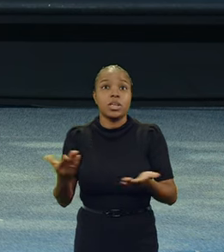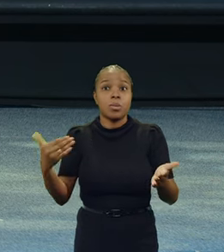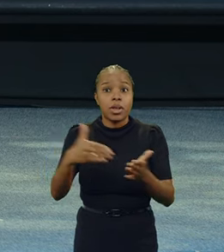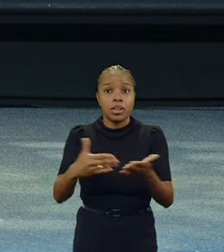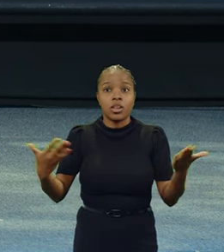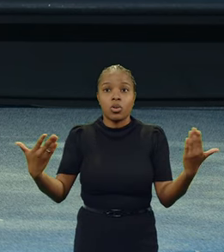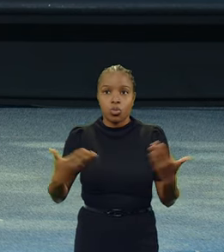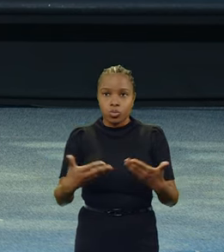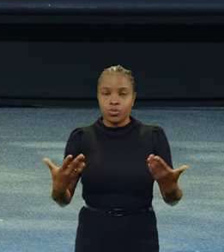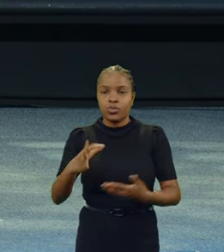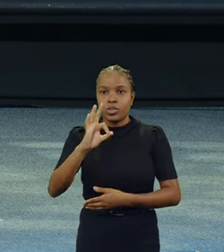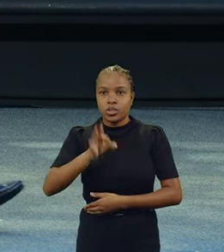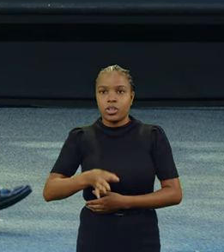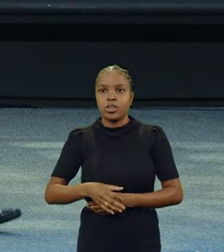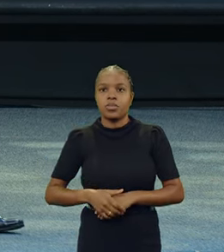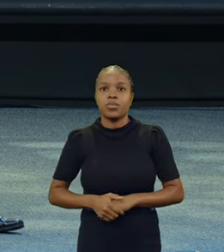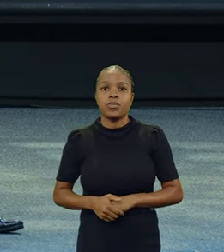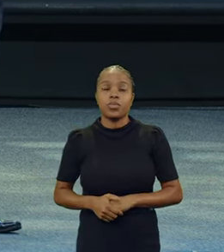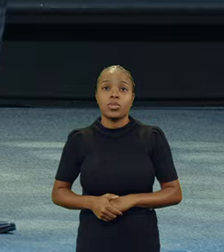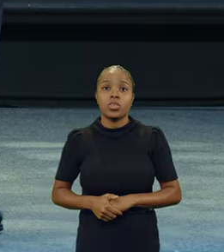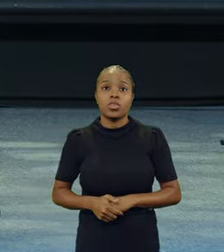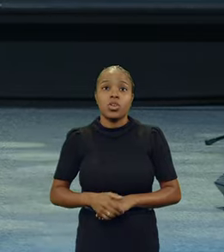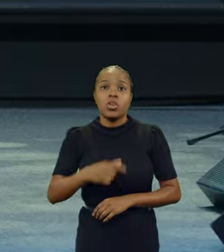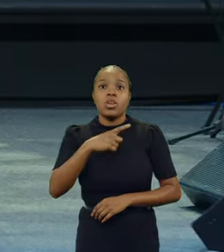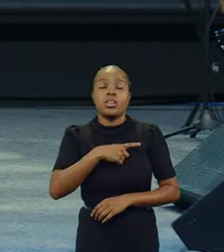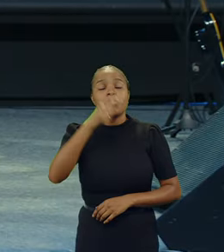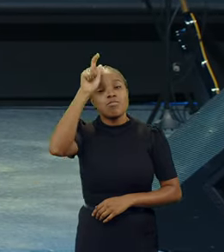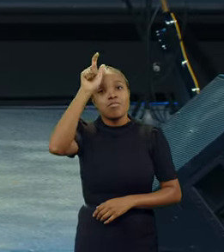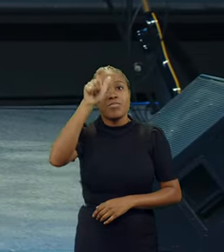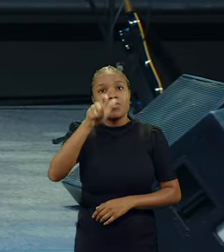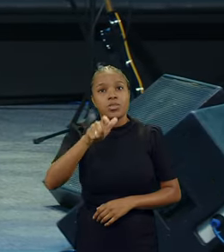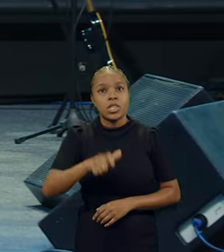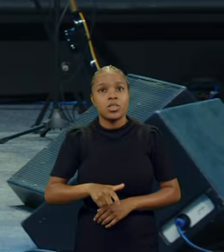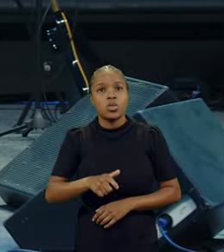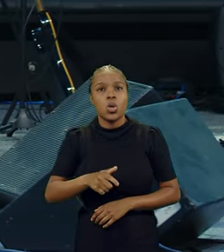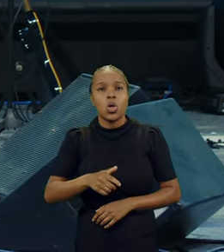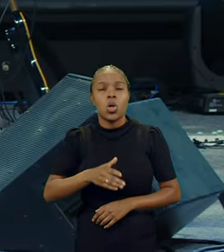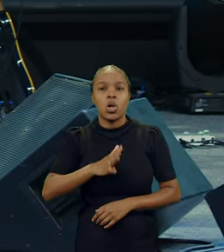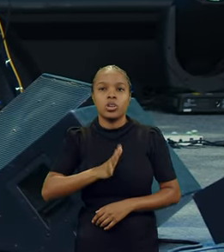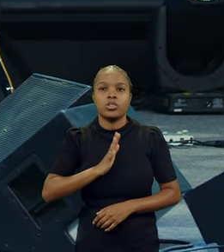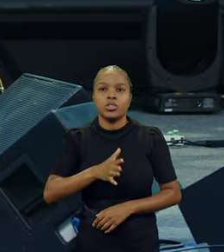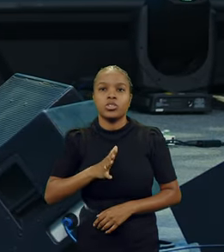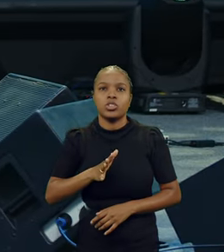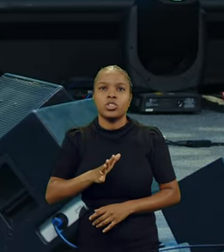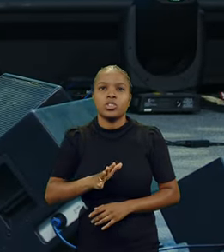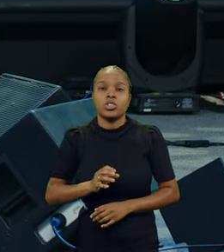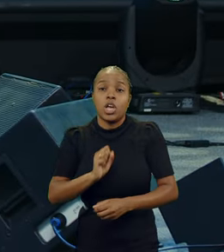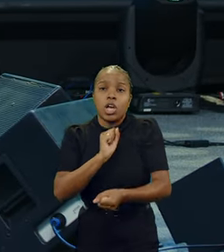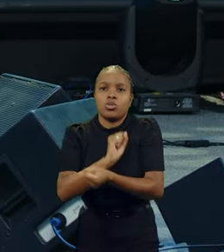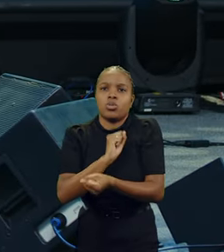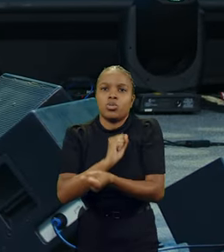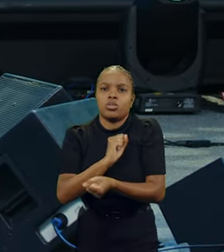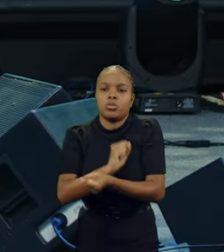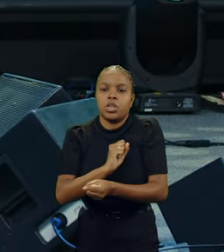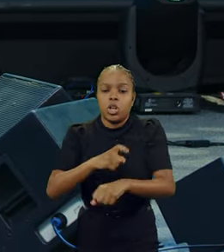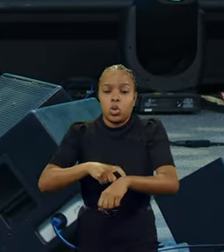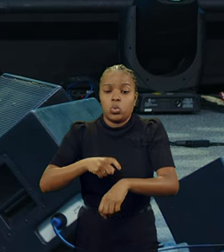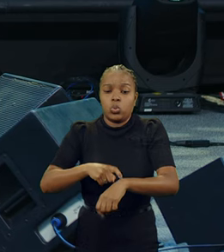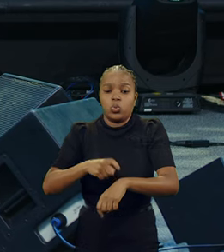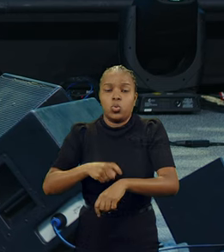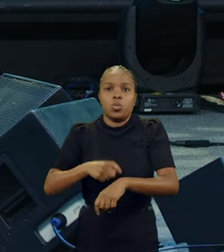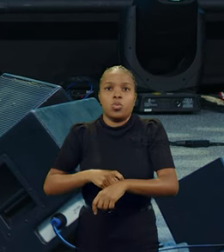atuais. Tem muita gente que já anda com a mão cheia de pedras, só esperando a